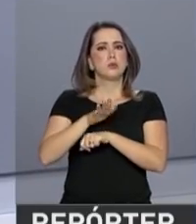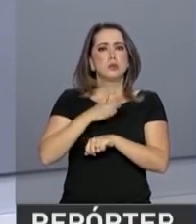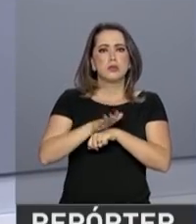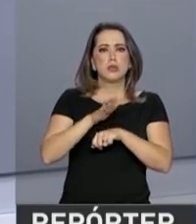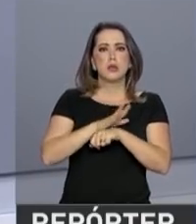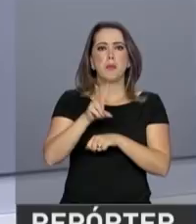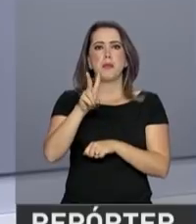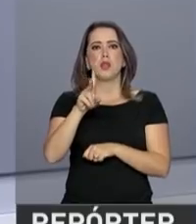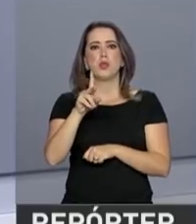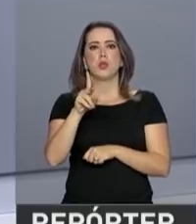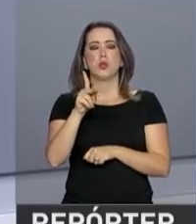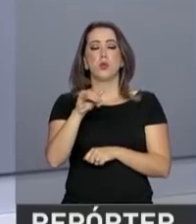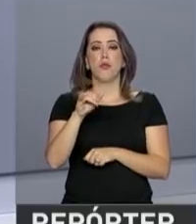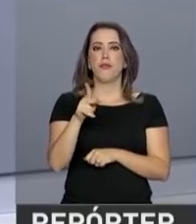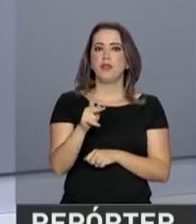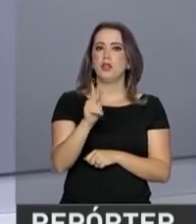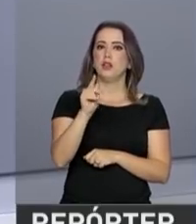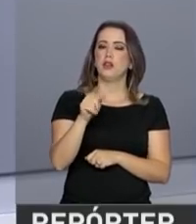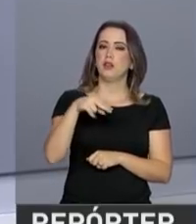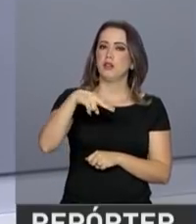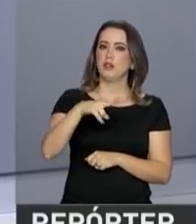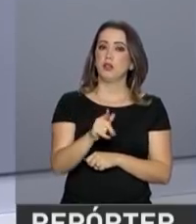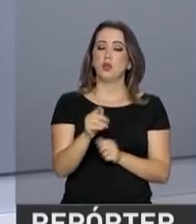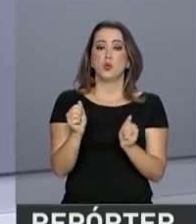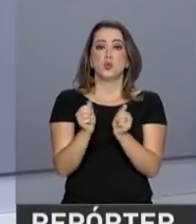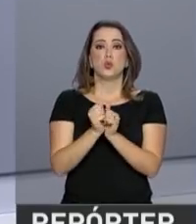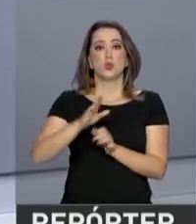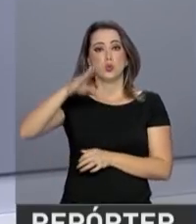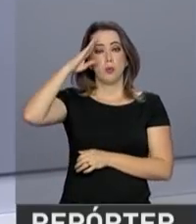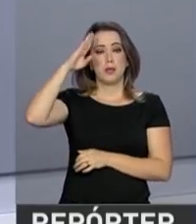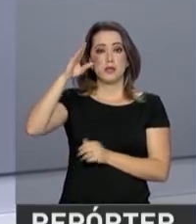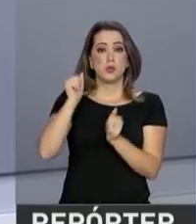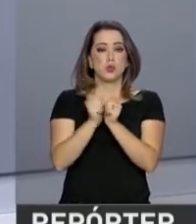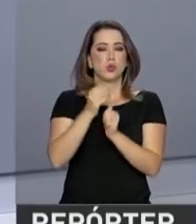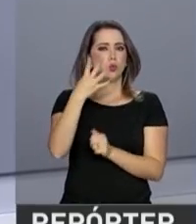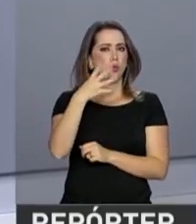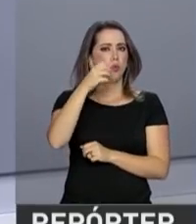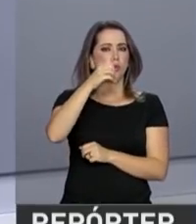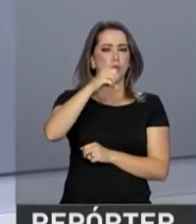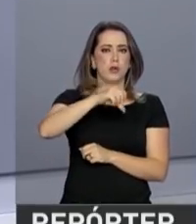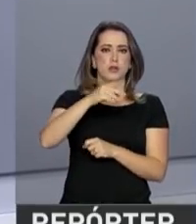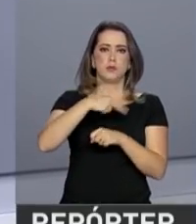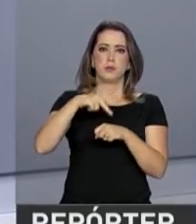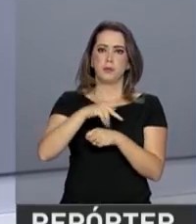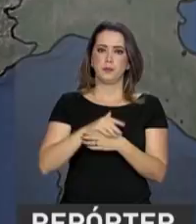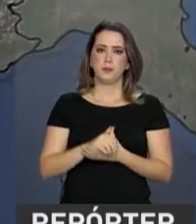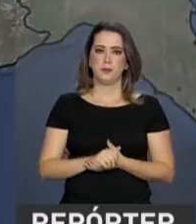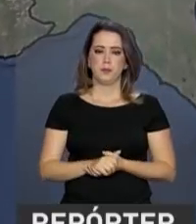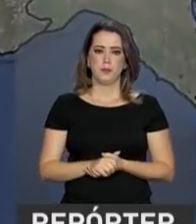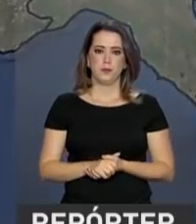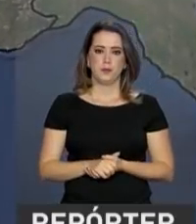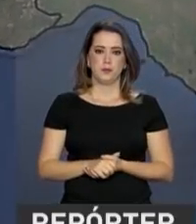Exército Brasileiro participou do exercício ao lado de outros 49 países e foi uma das sedes.